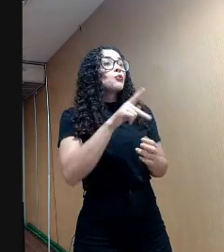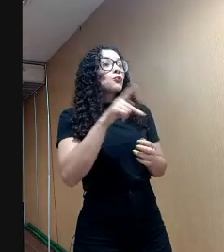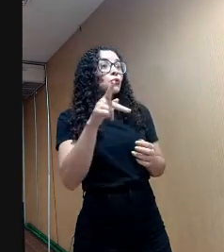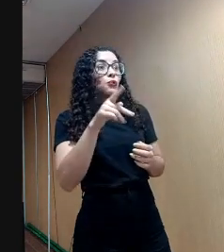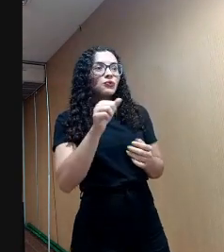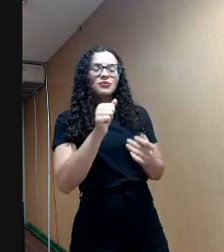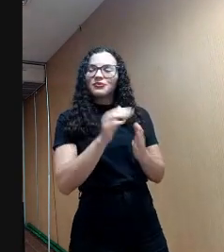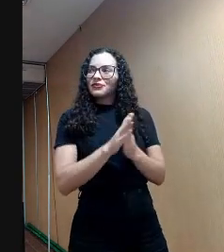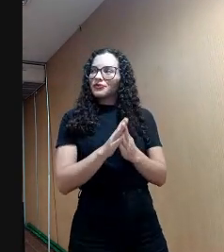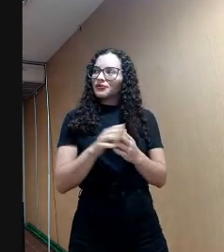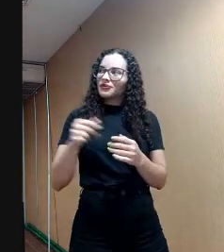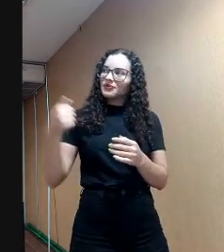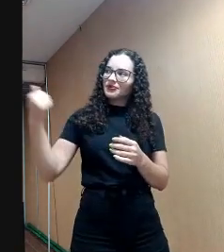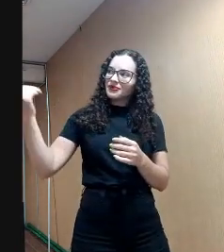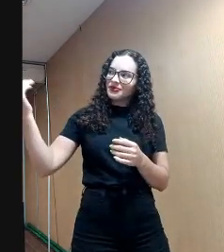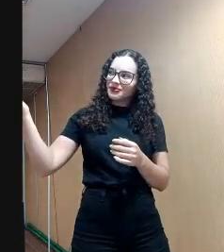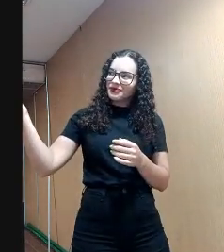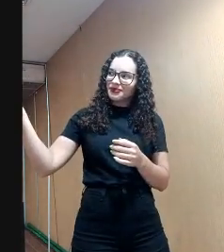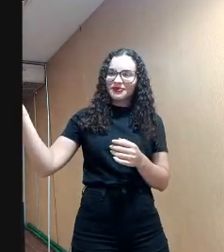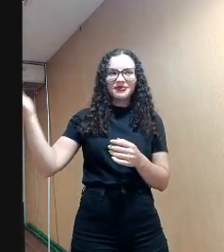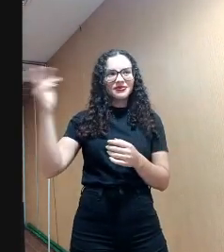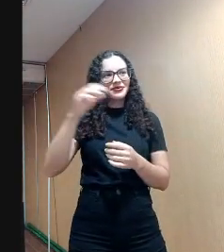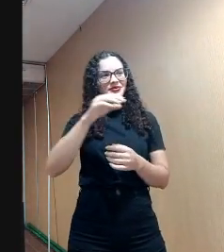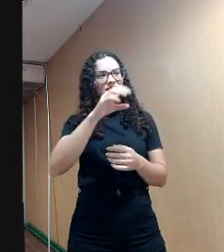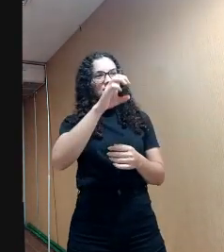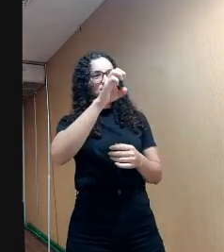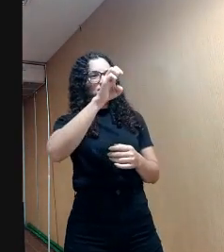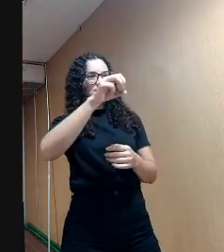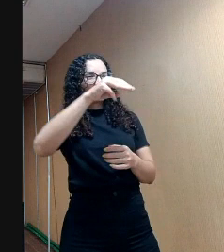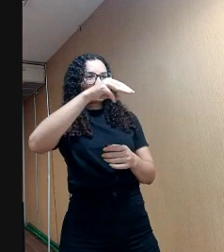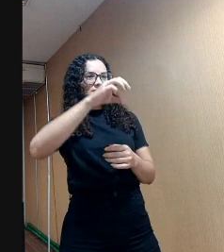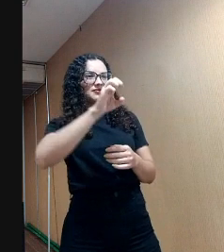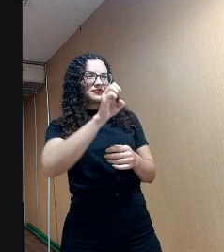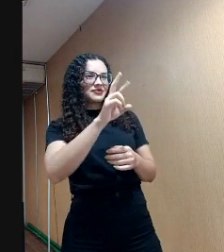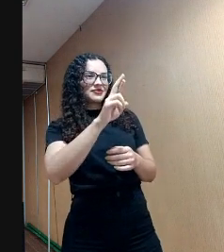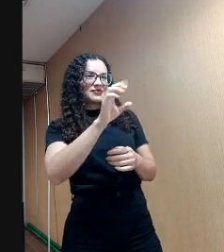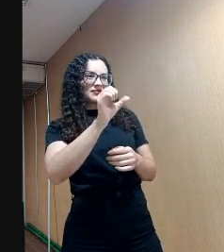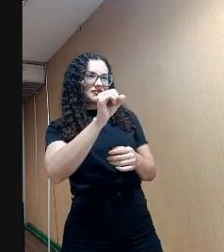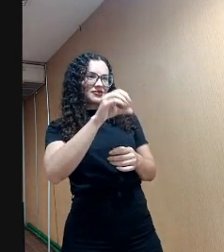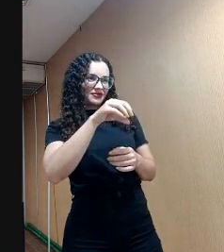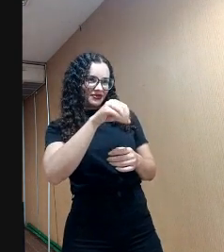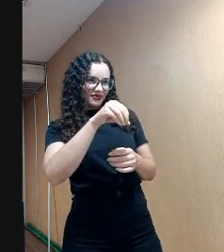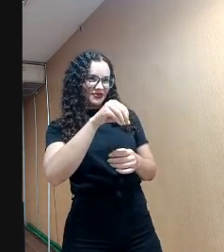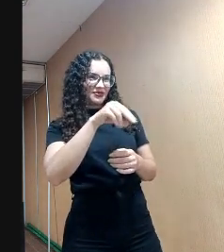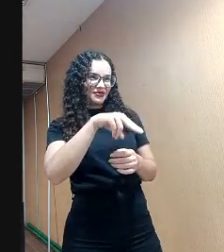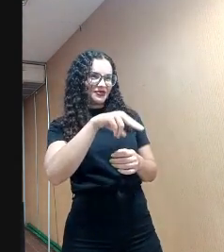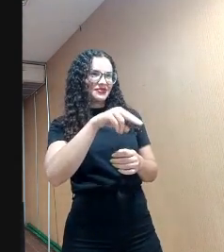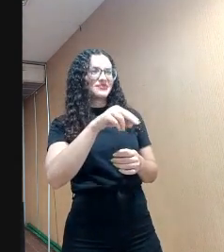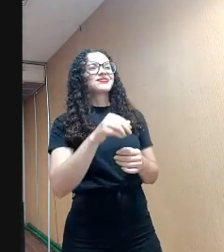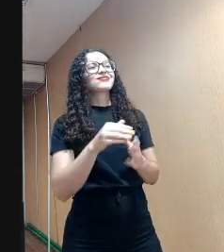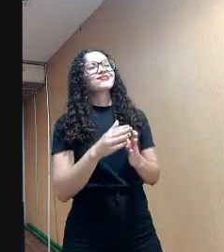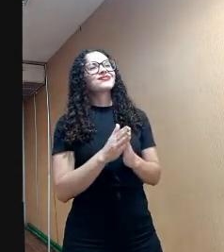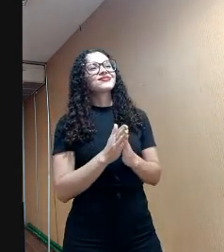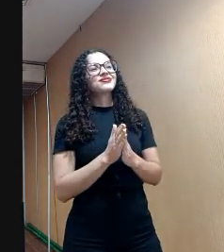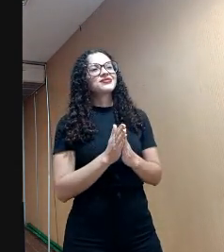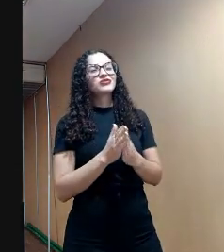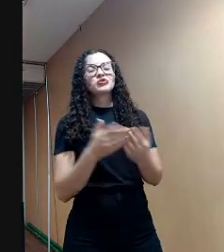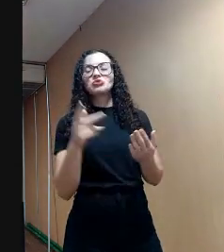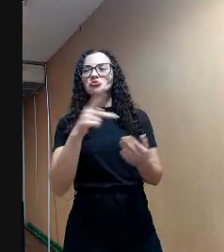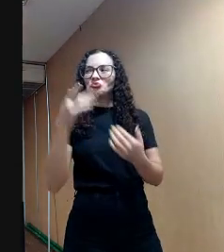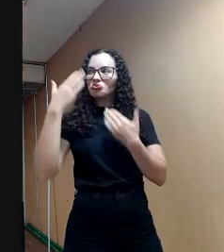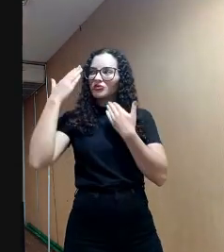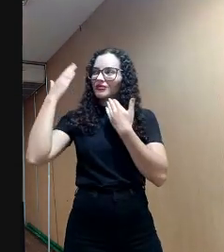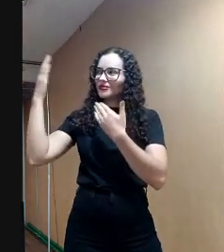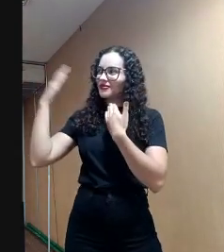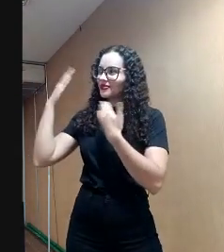também é mestre de cerimônia, né, já devidamente consolidada, né, essa nova função, com